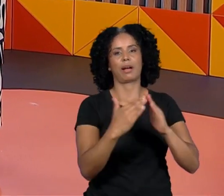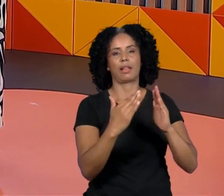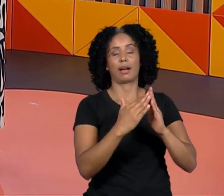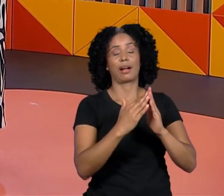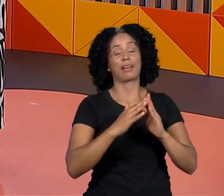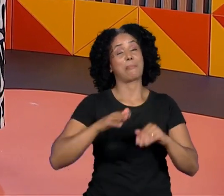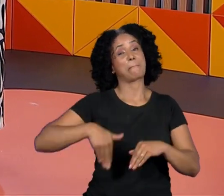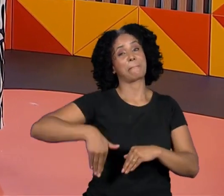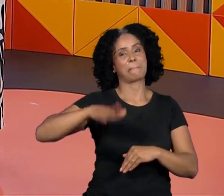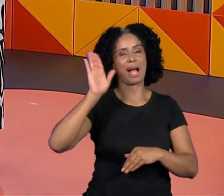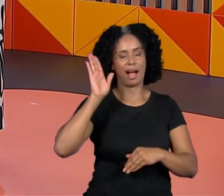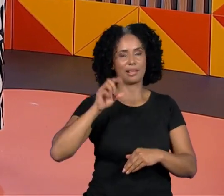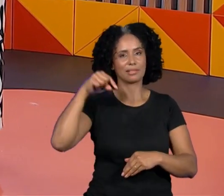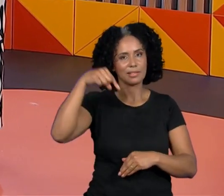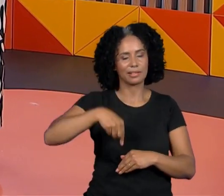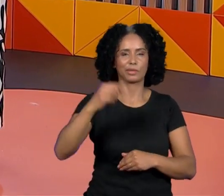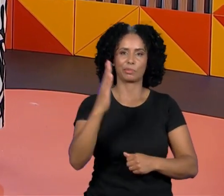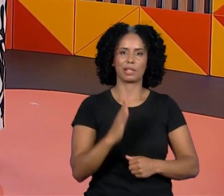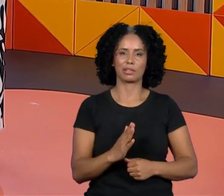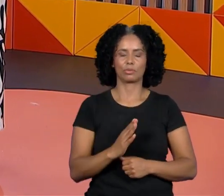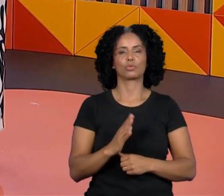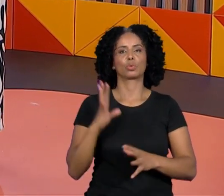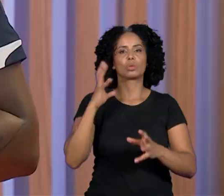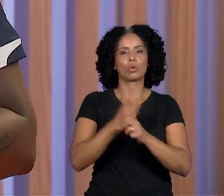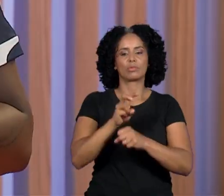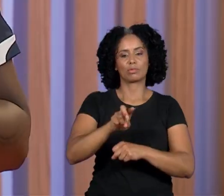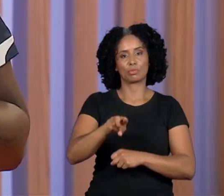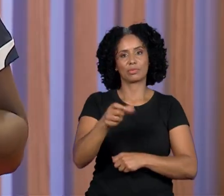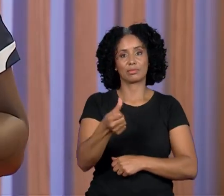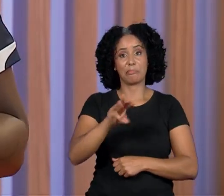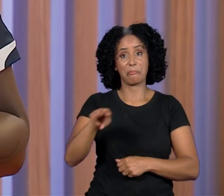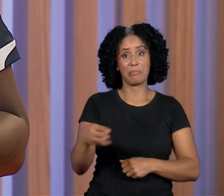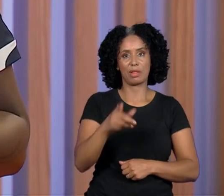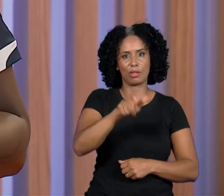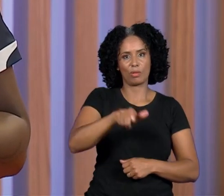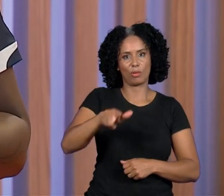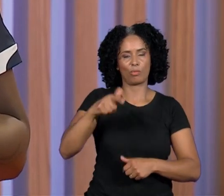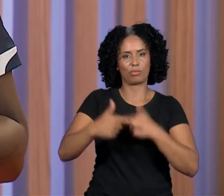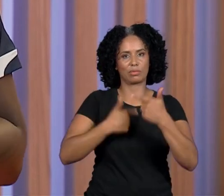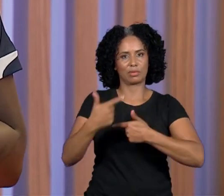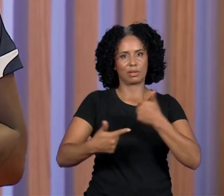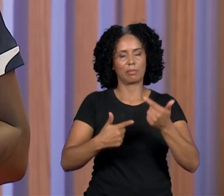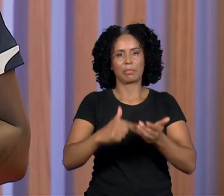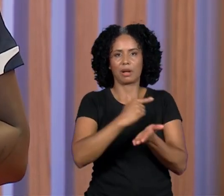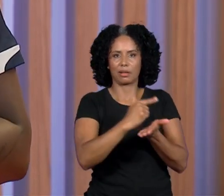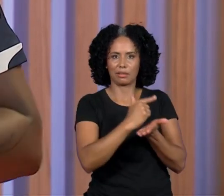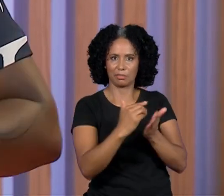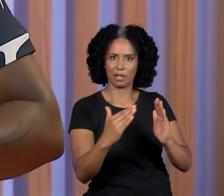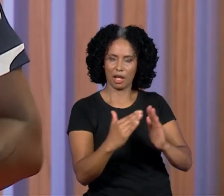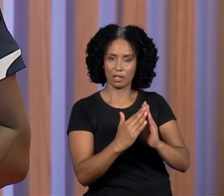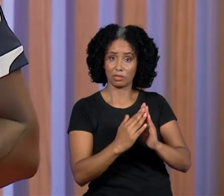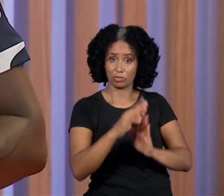de 5,6 milhões de trabalhadores. E mesmo com direitos garantidos por lei,